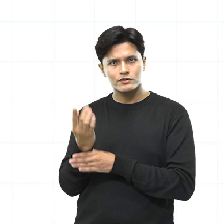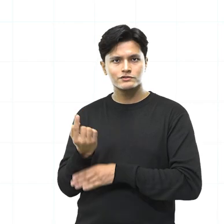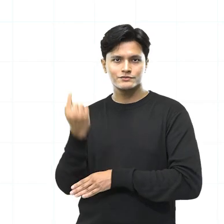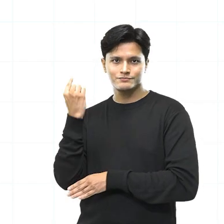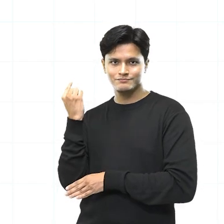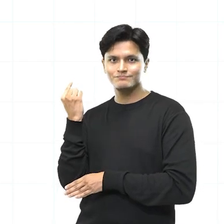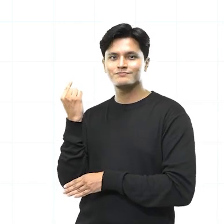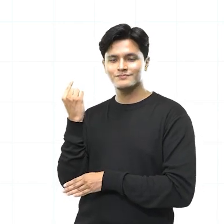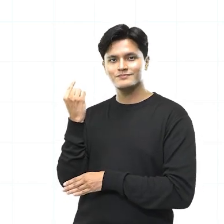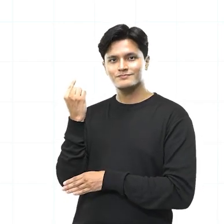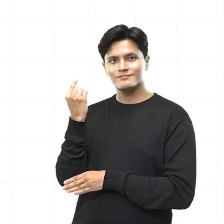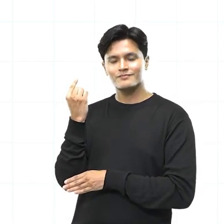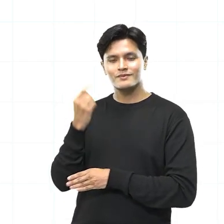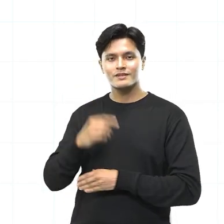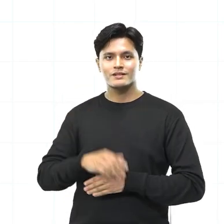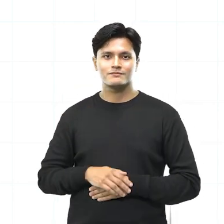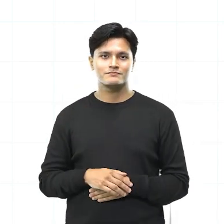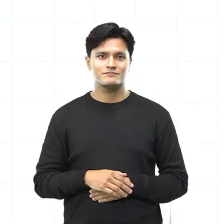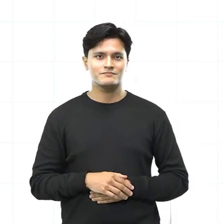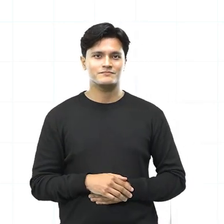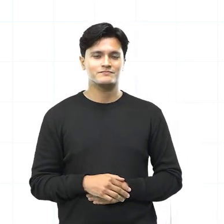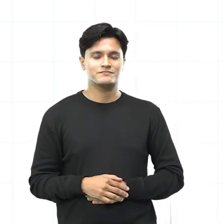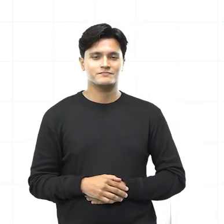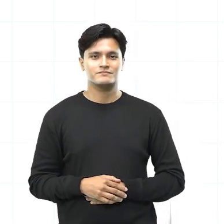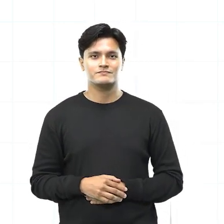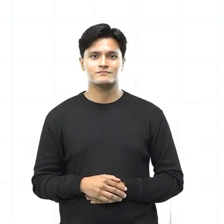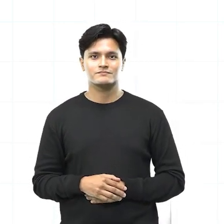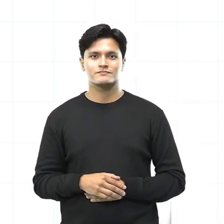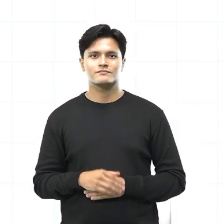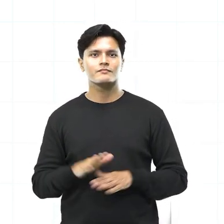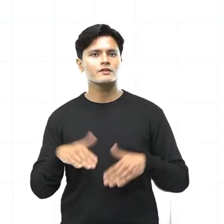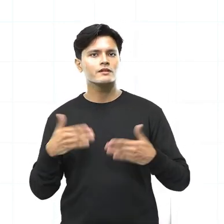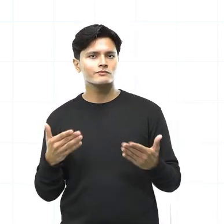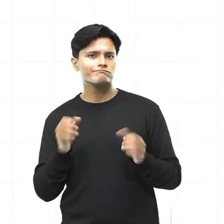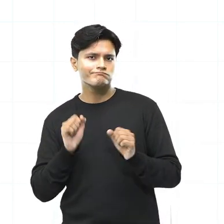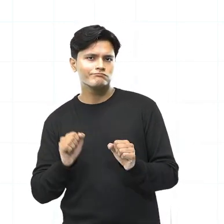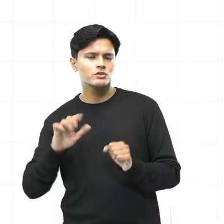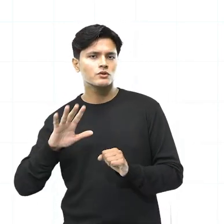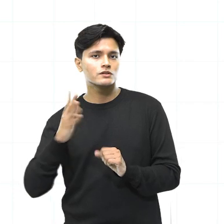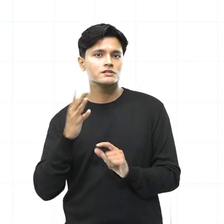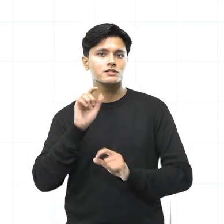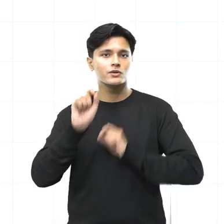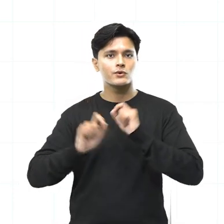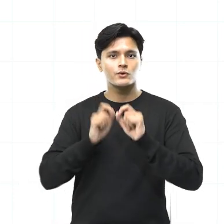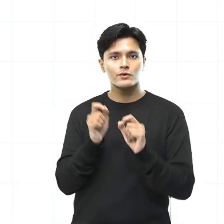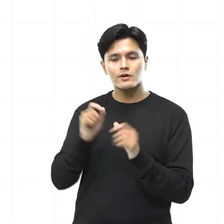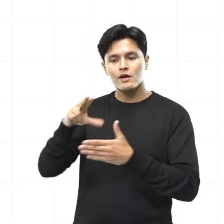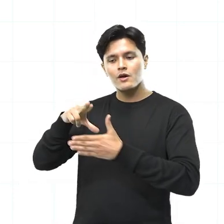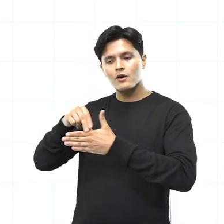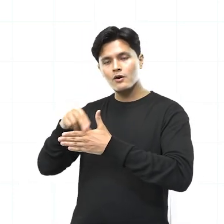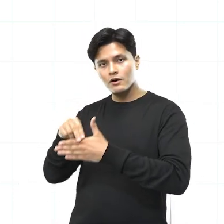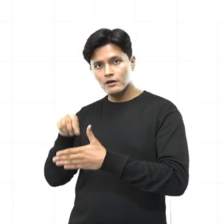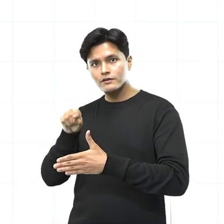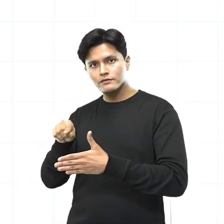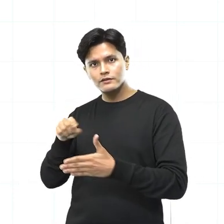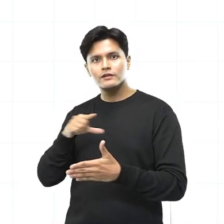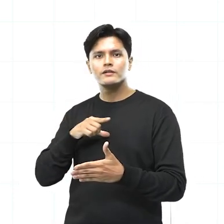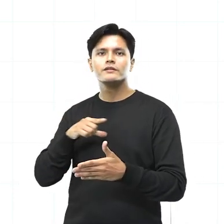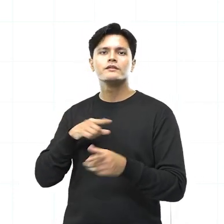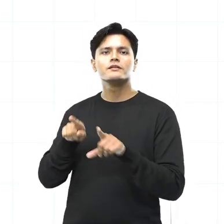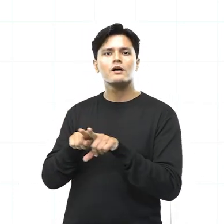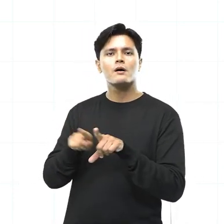o texto de como surgiu o cordel, tá? Então, pode acontecer de o cordel vir, sim, também com